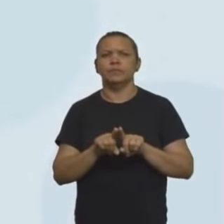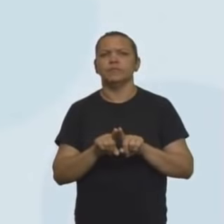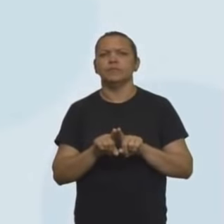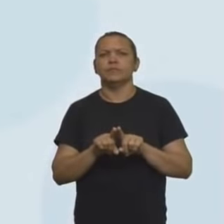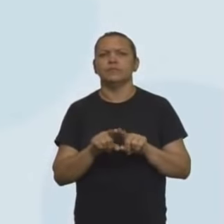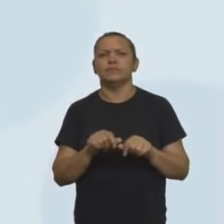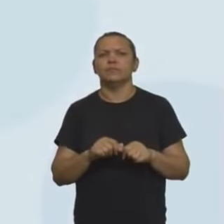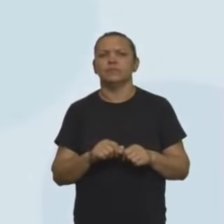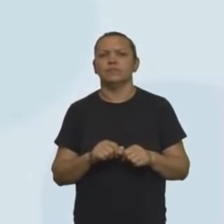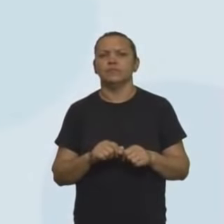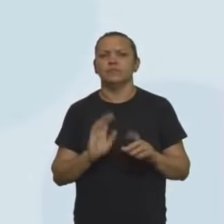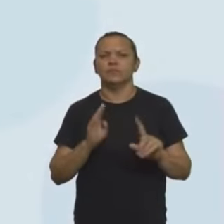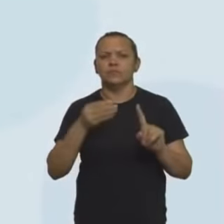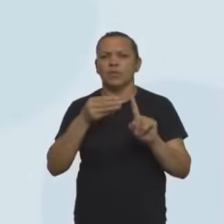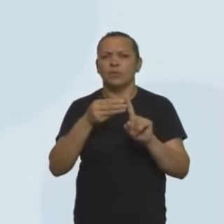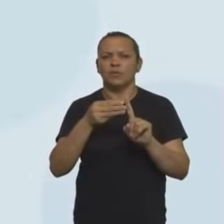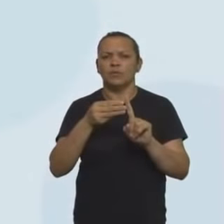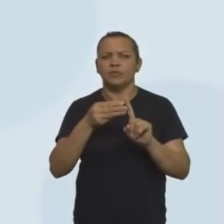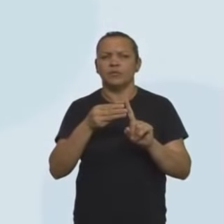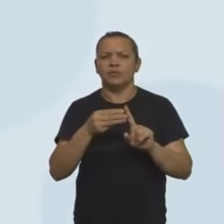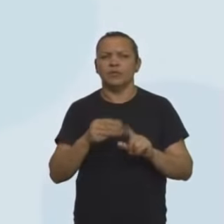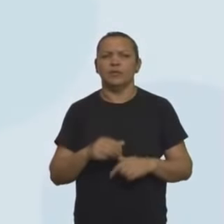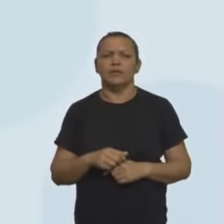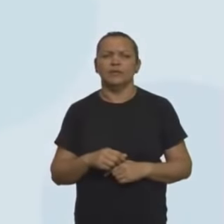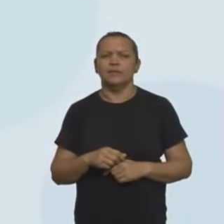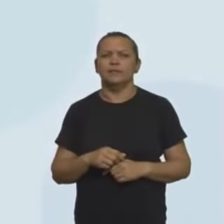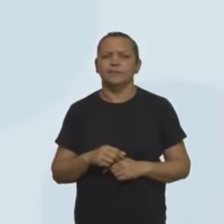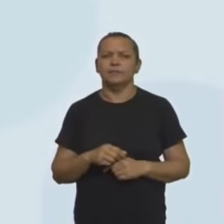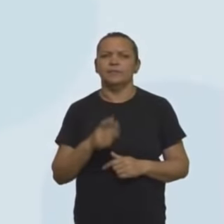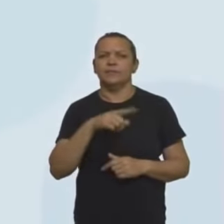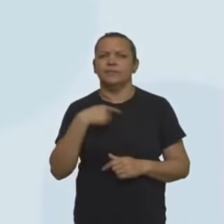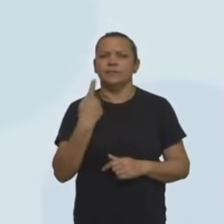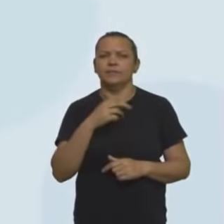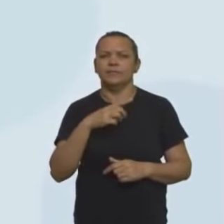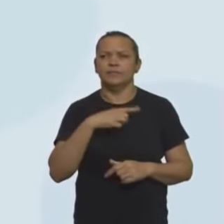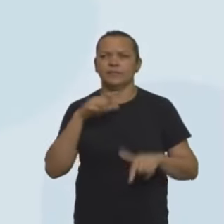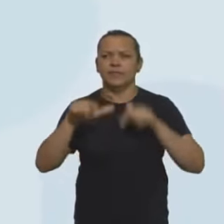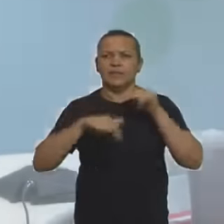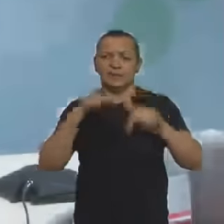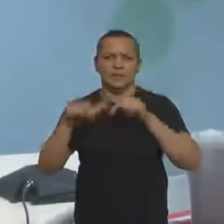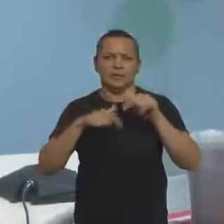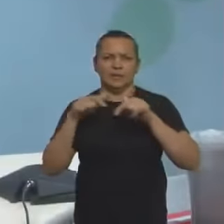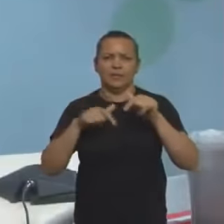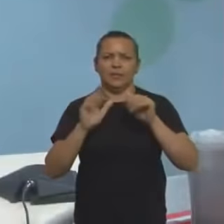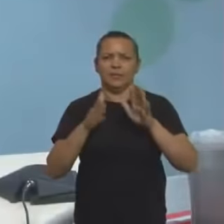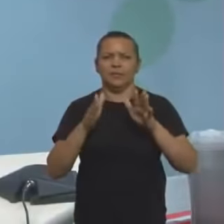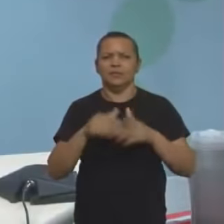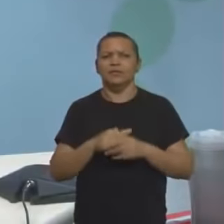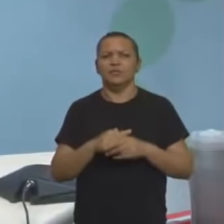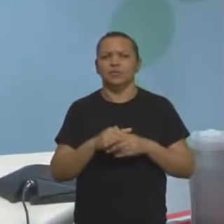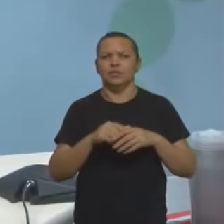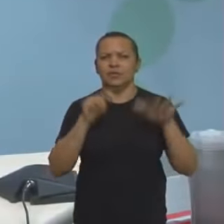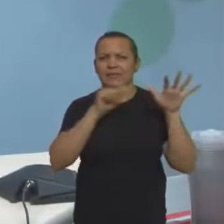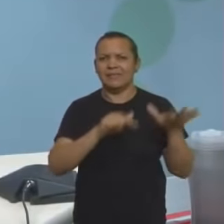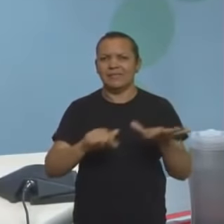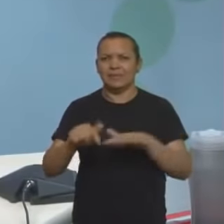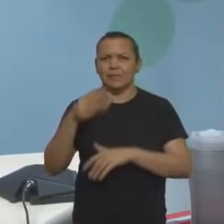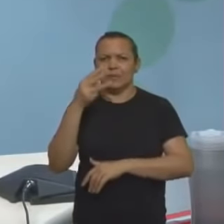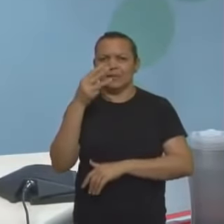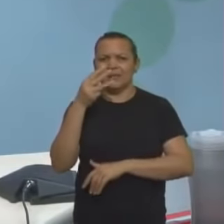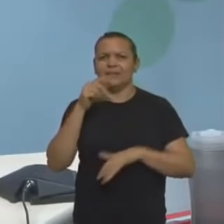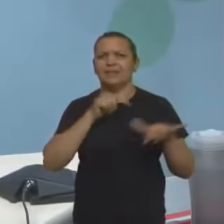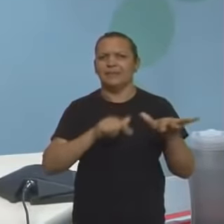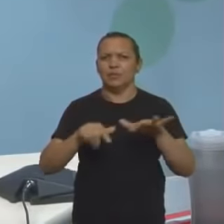Deixa eu vir aqui para frente, vamos lá. Bom, a gente tem trabalhado já, né, já são 3 semanas nessa nossa